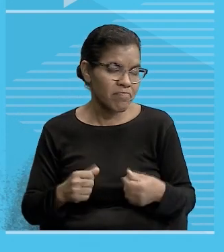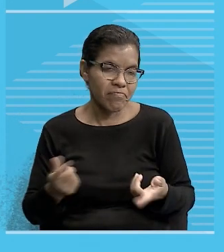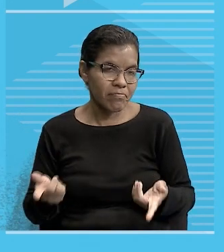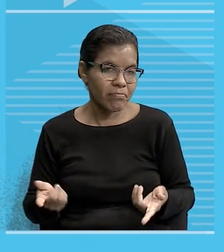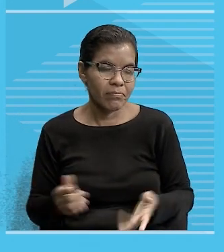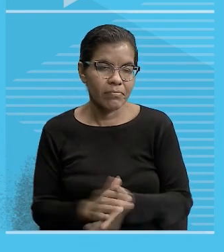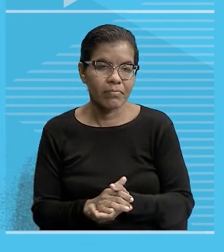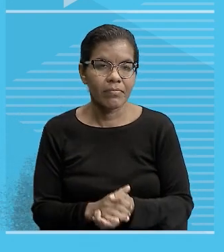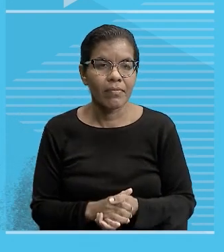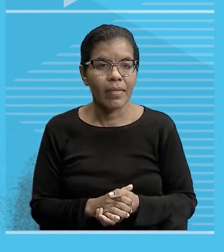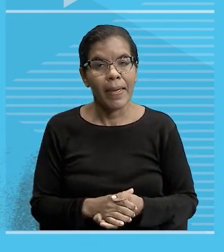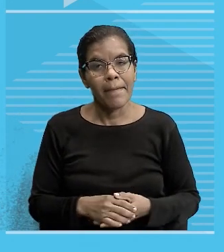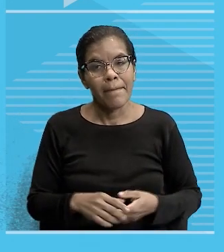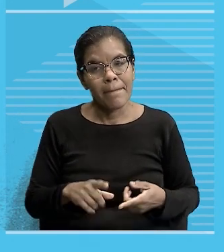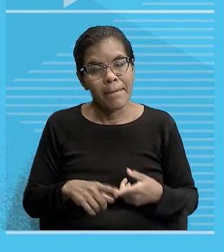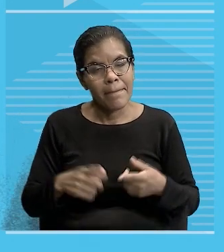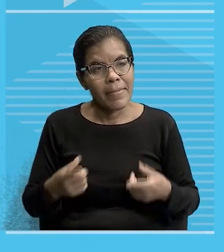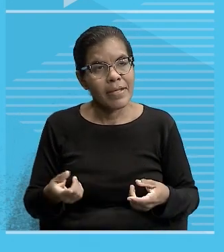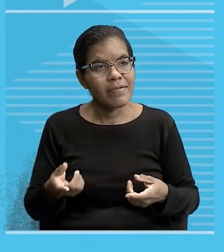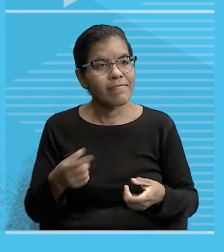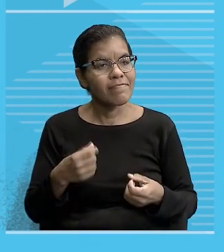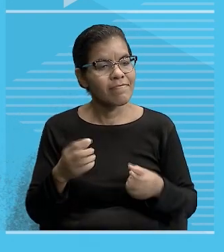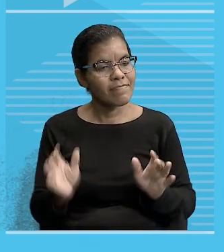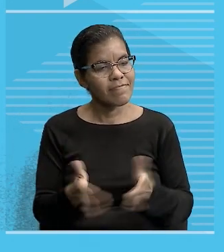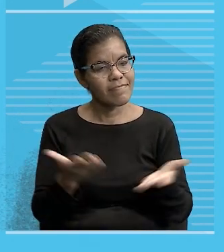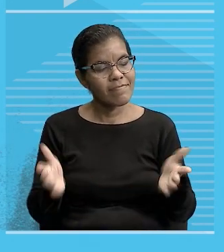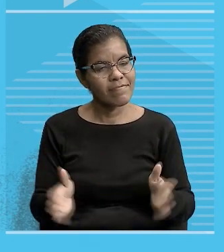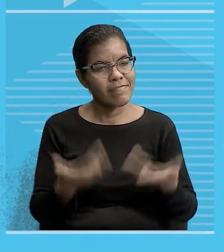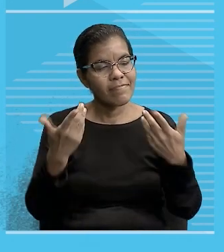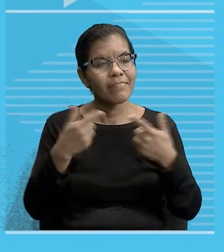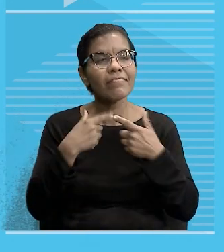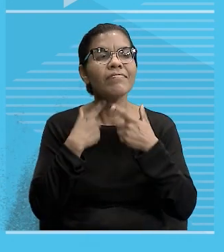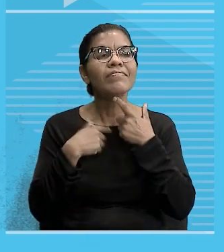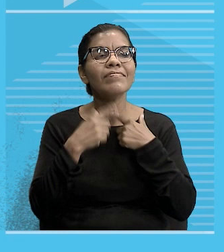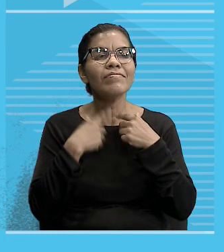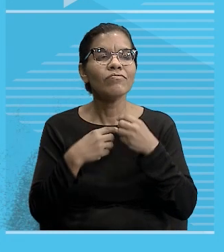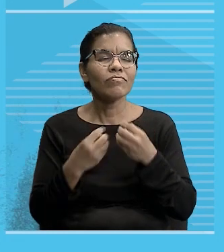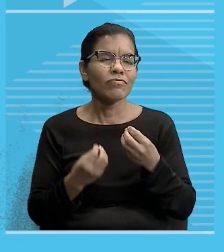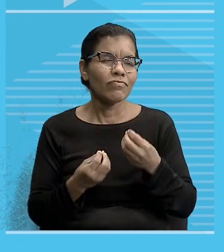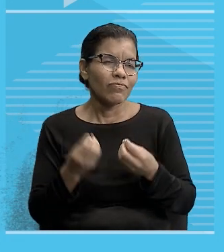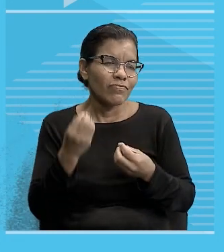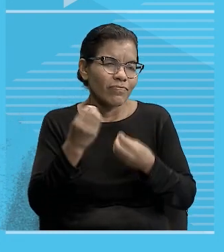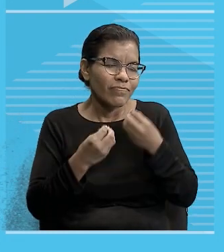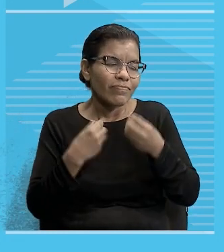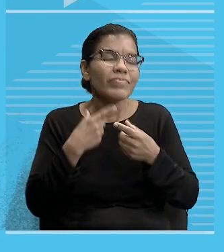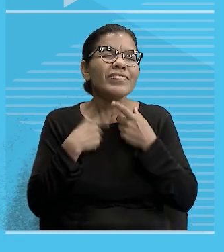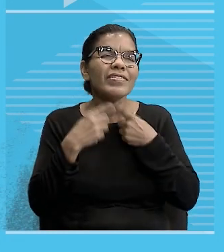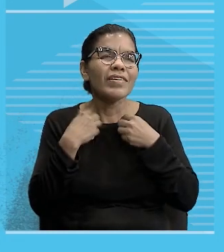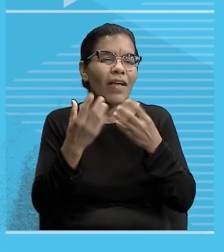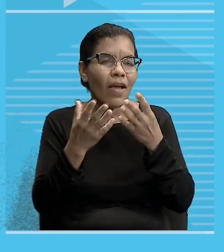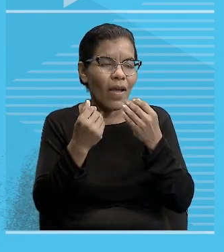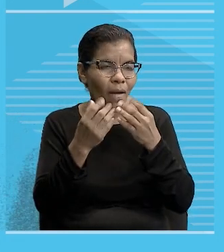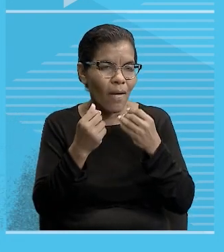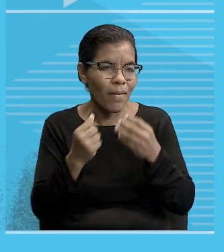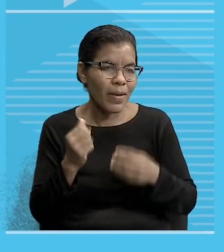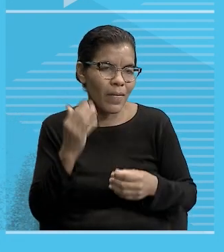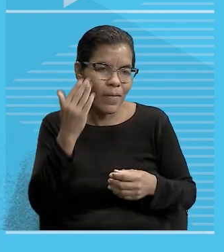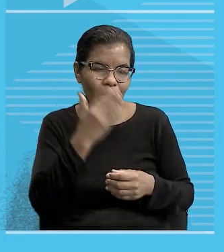não é a necessidade mas vai estimular um vontade de comer um doce de